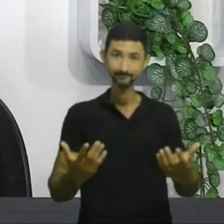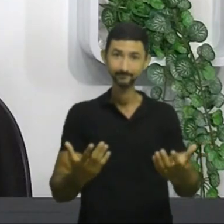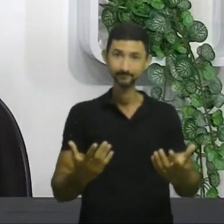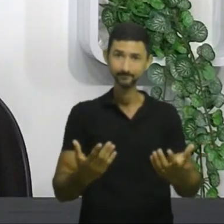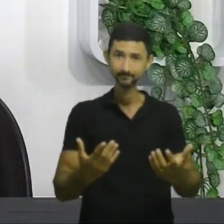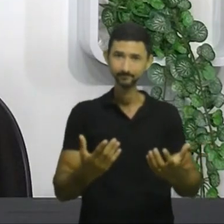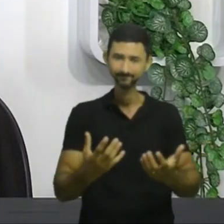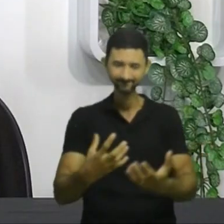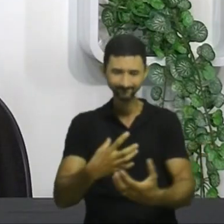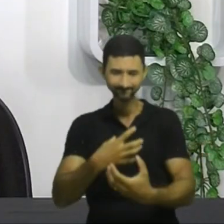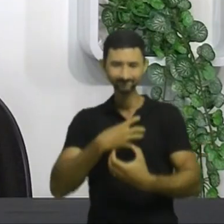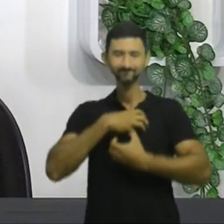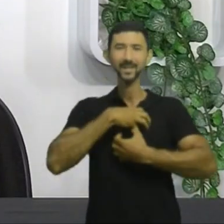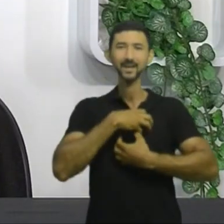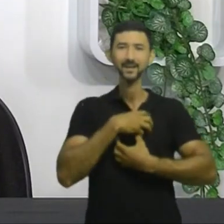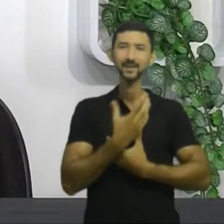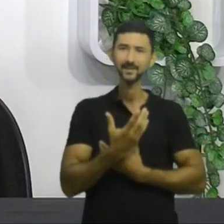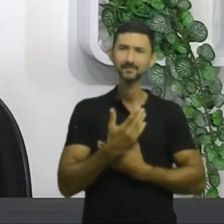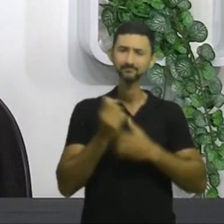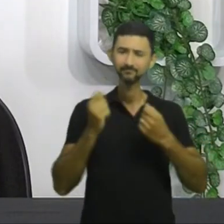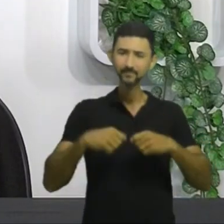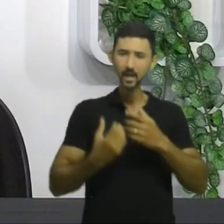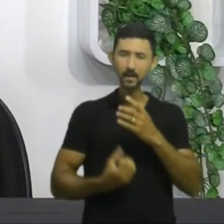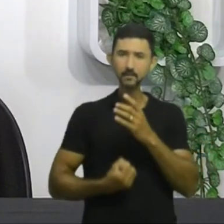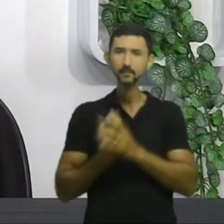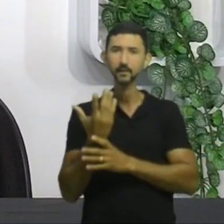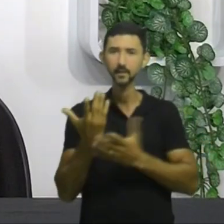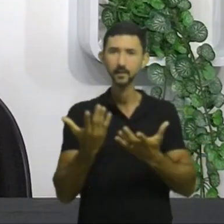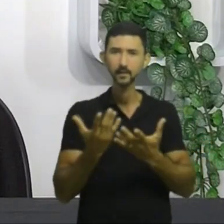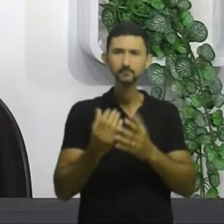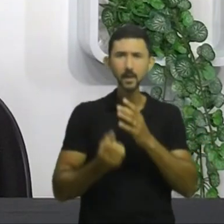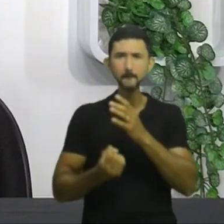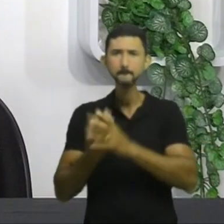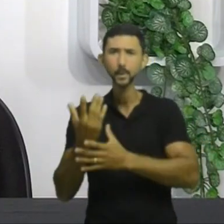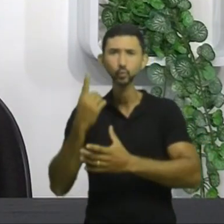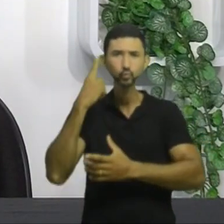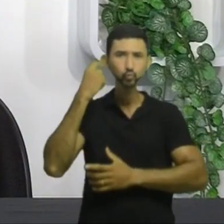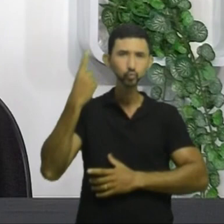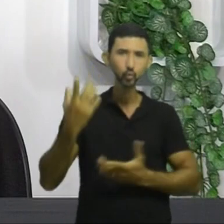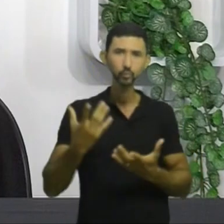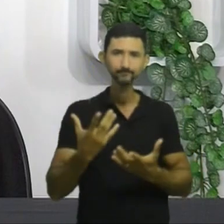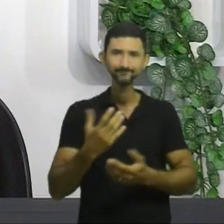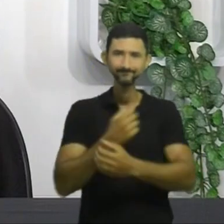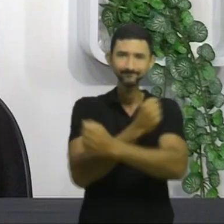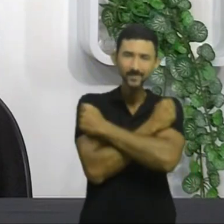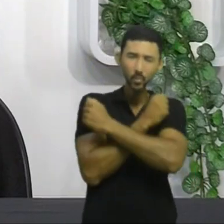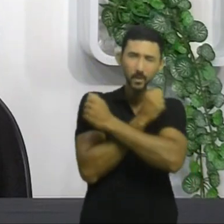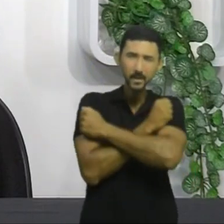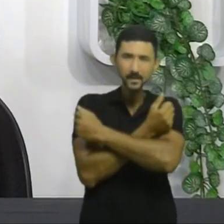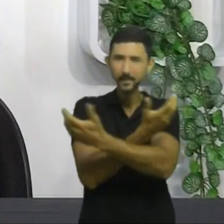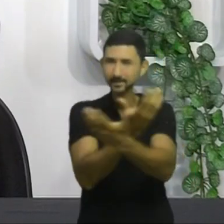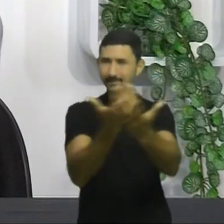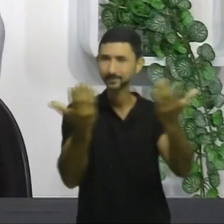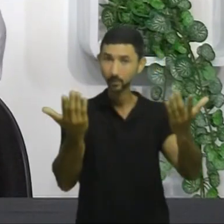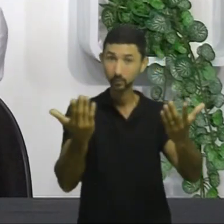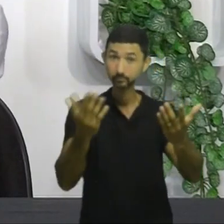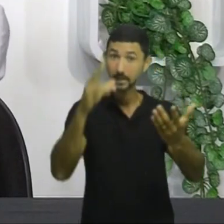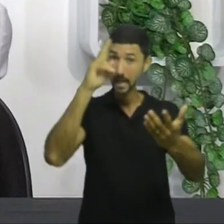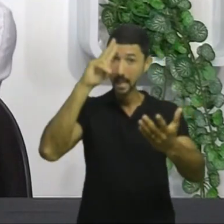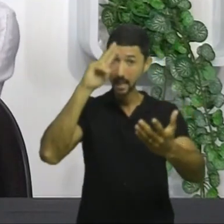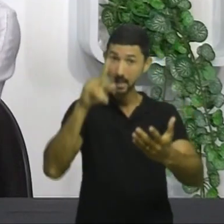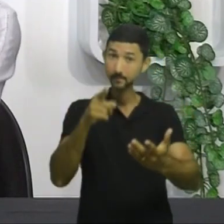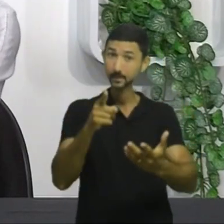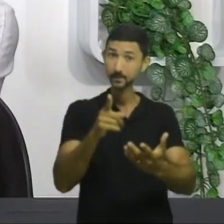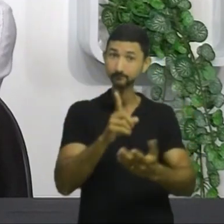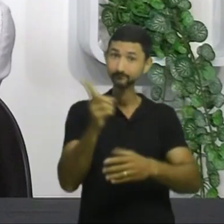está em nós essa capacidade de criar, de produzir. Um grande abraço a todos e lembrem-se que